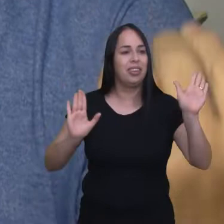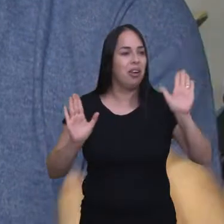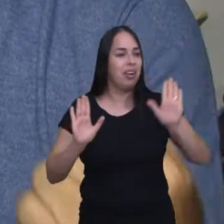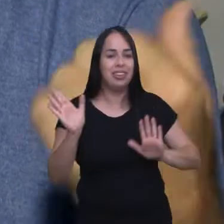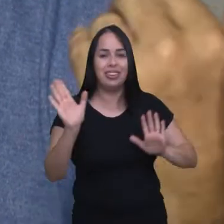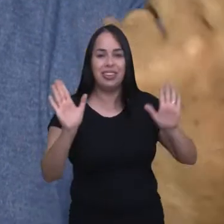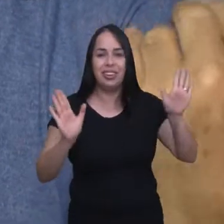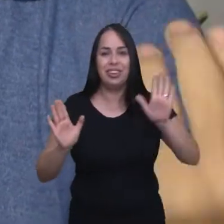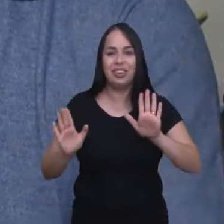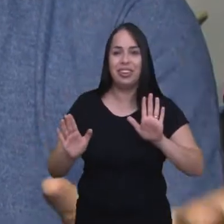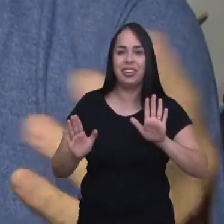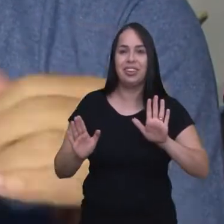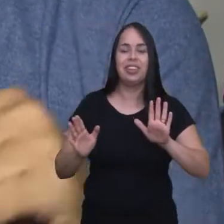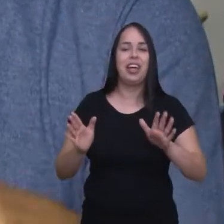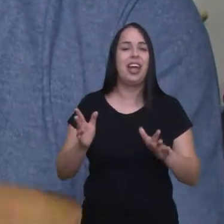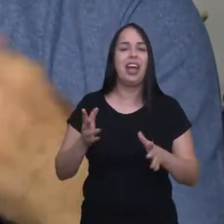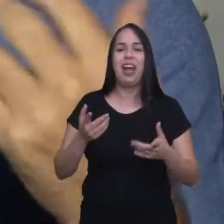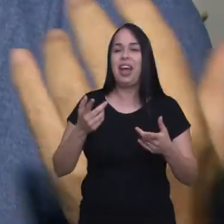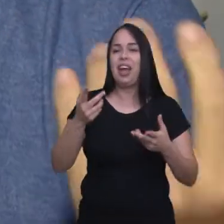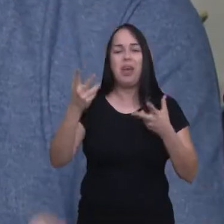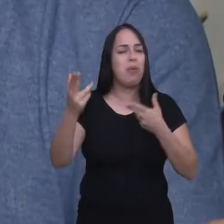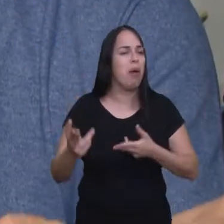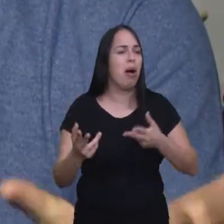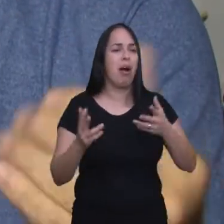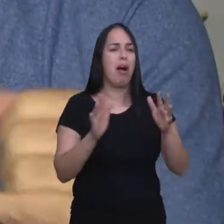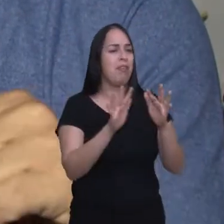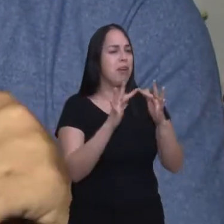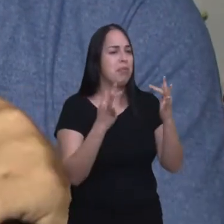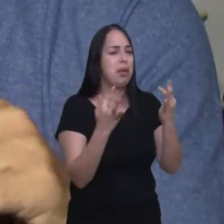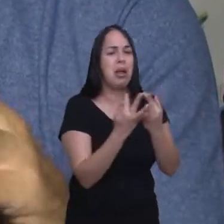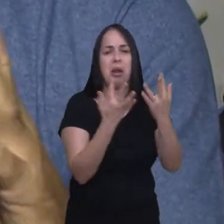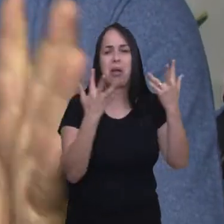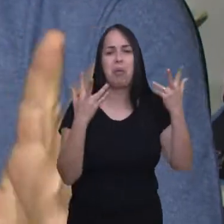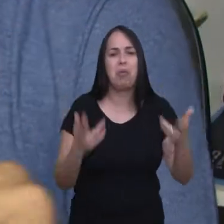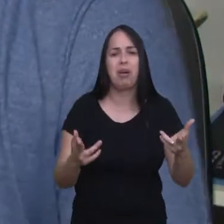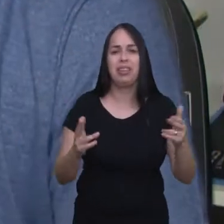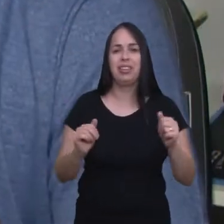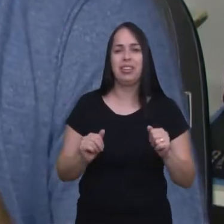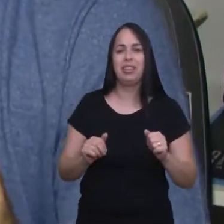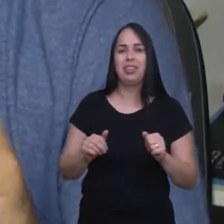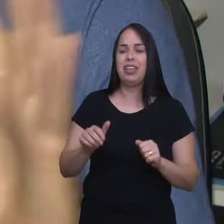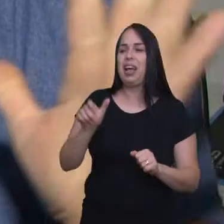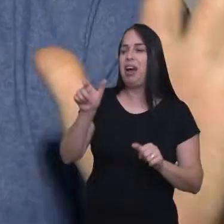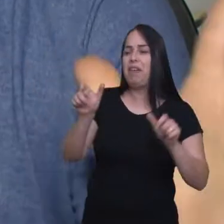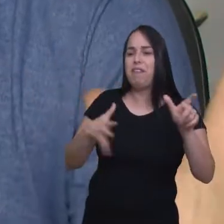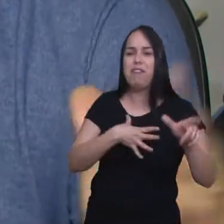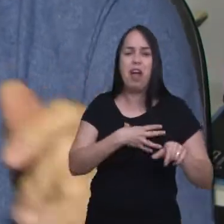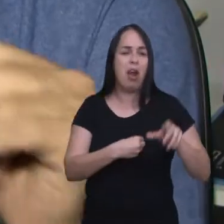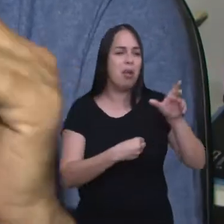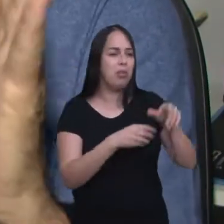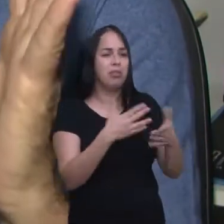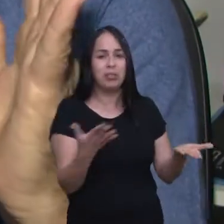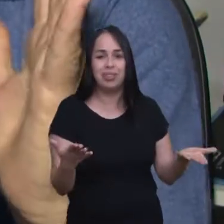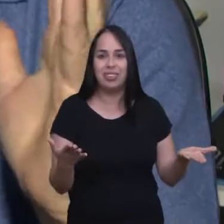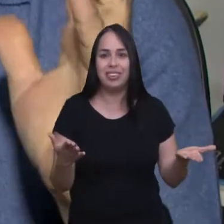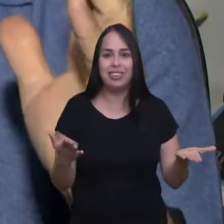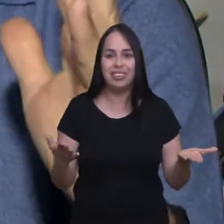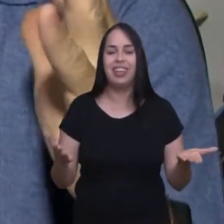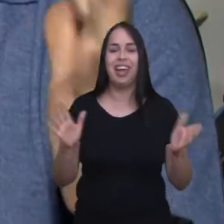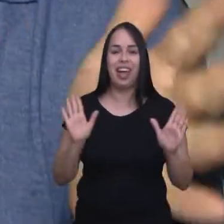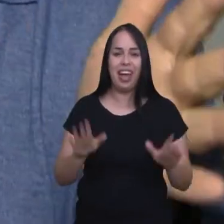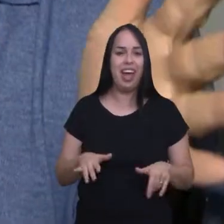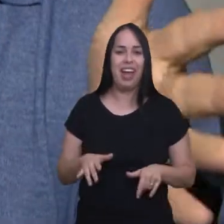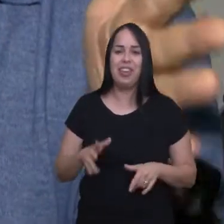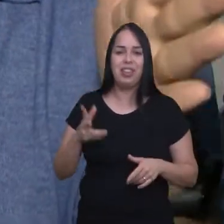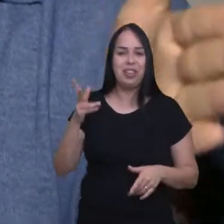todos os dias é o mesmo rosto, é a mesma família, é o filho do seu João, o filho do seu Zé.